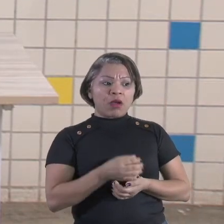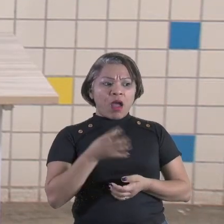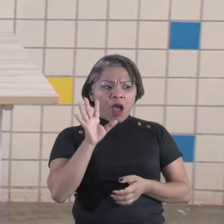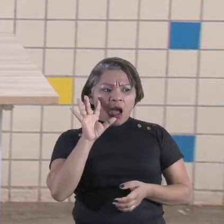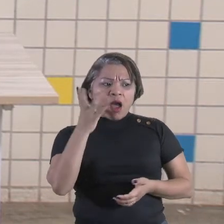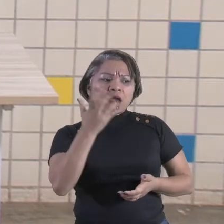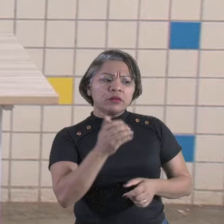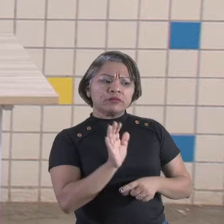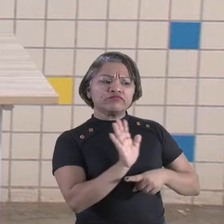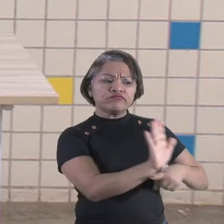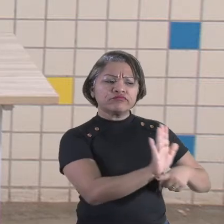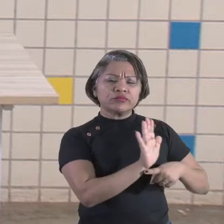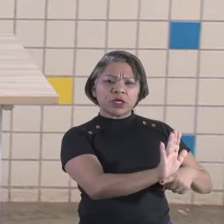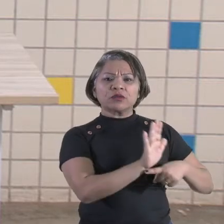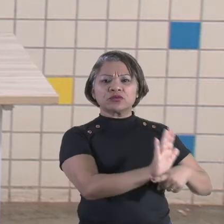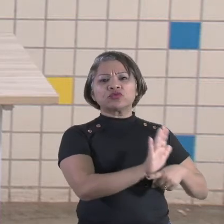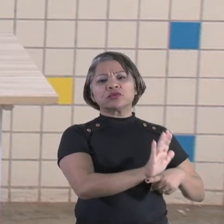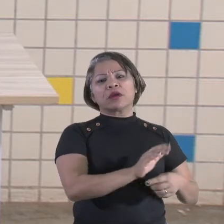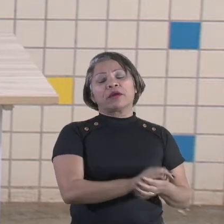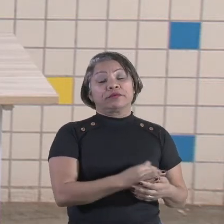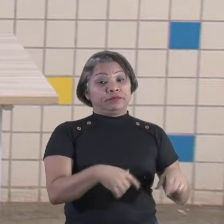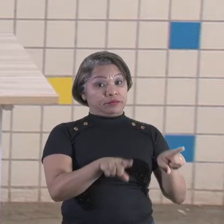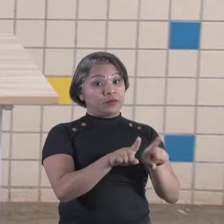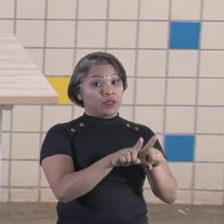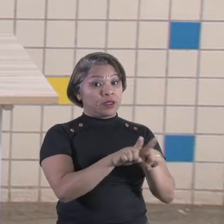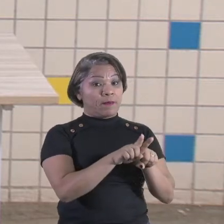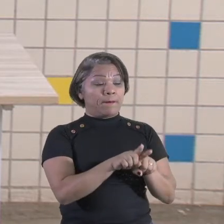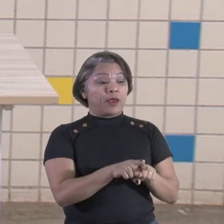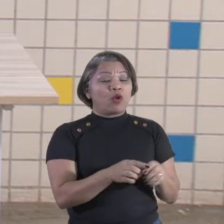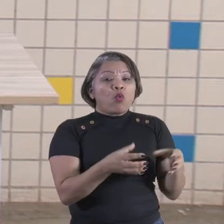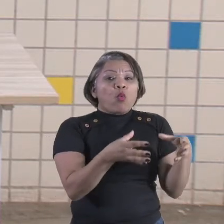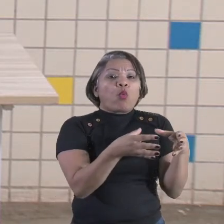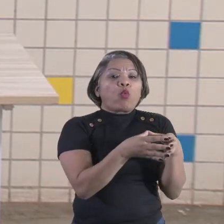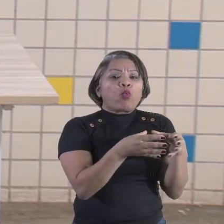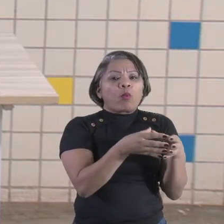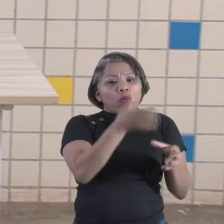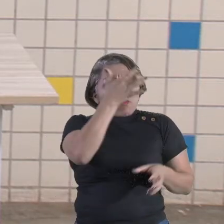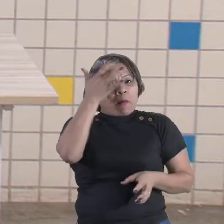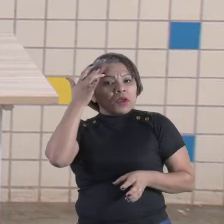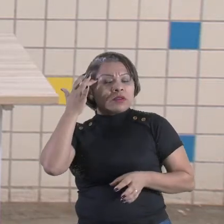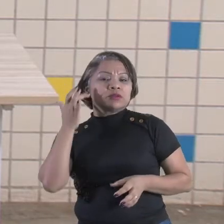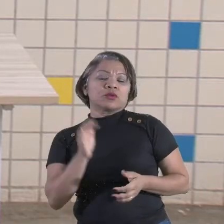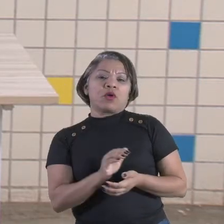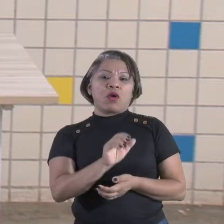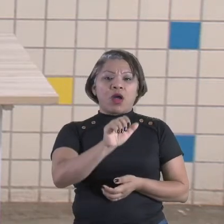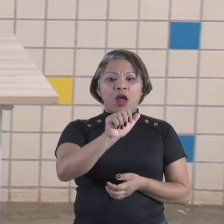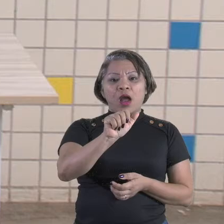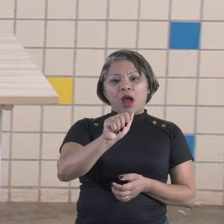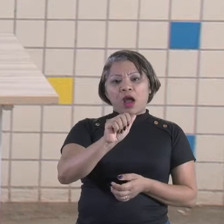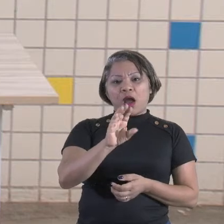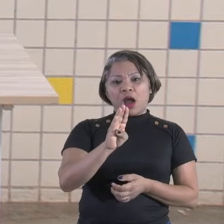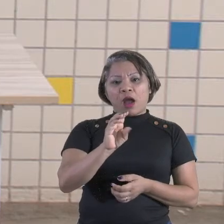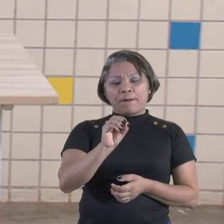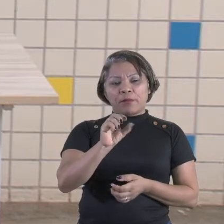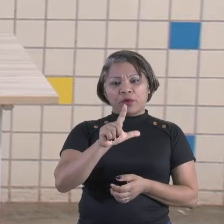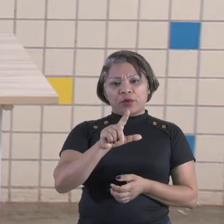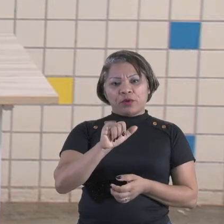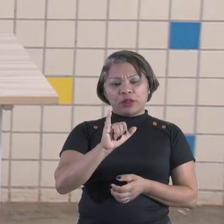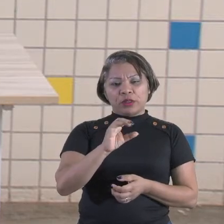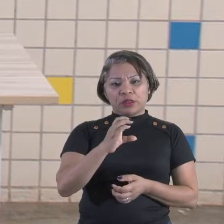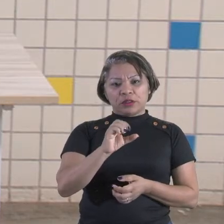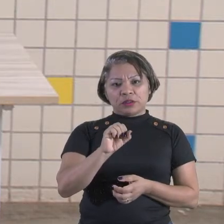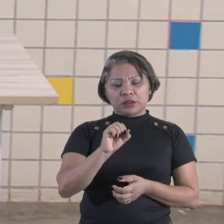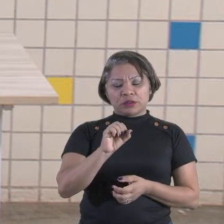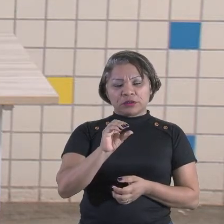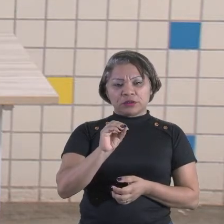escravos, e por um grupo também chamado de abolicionistas, que eram pessoas que eram contra a escravidão e